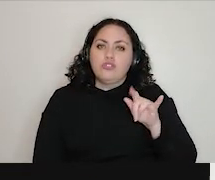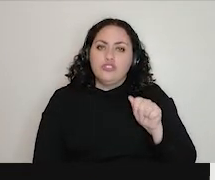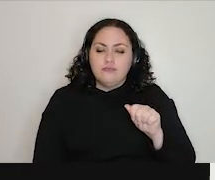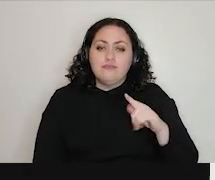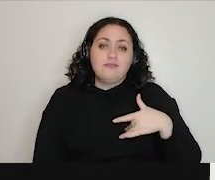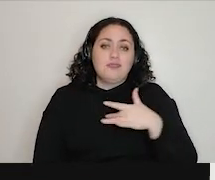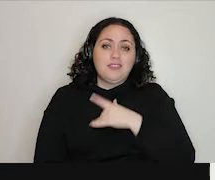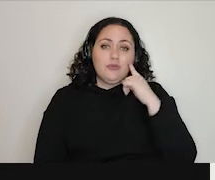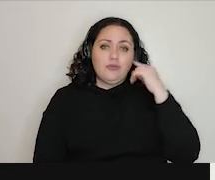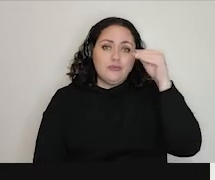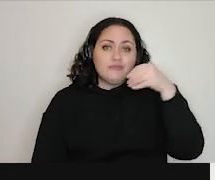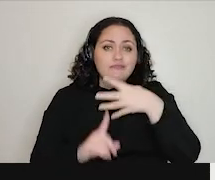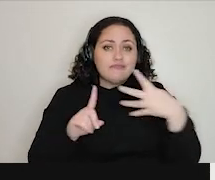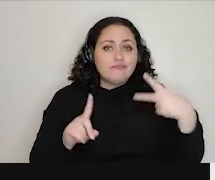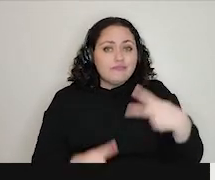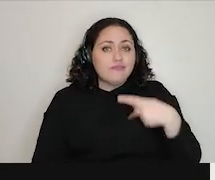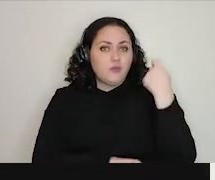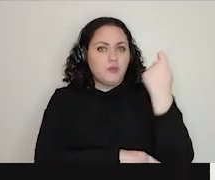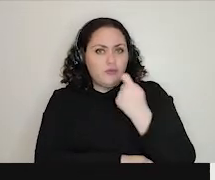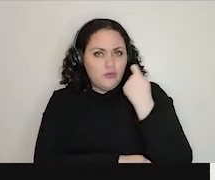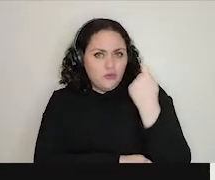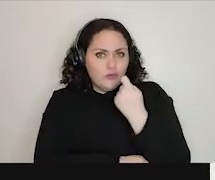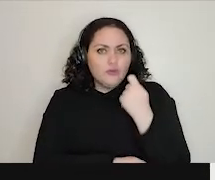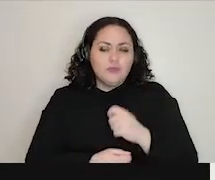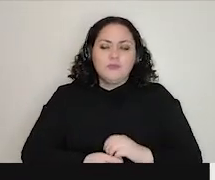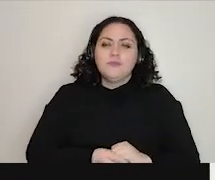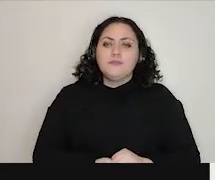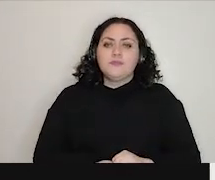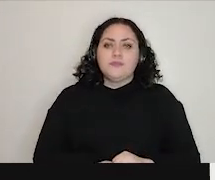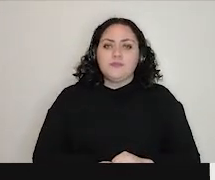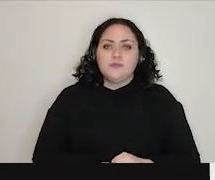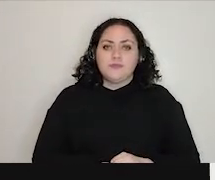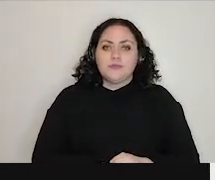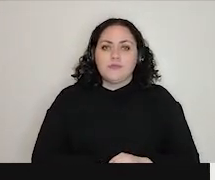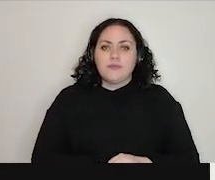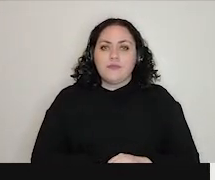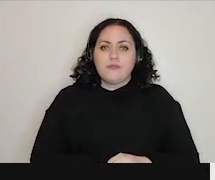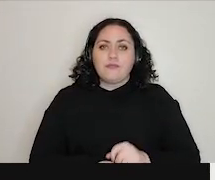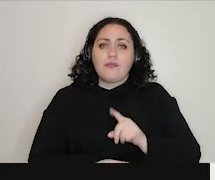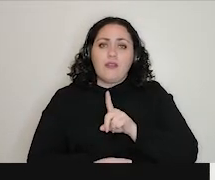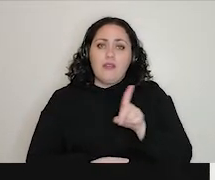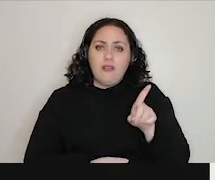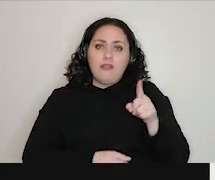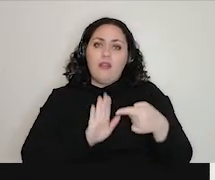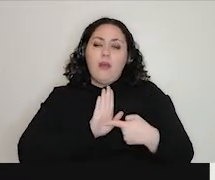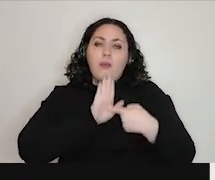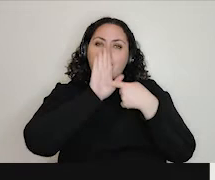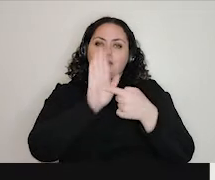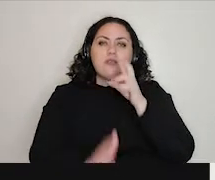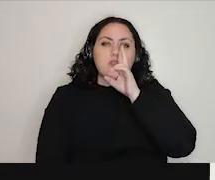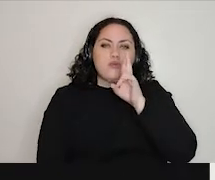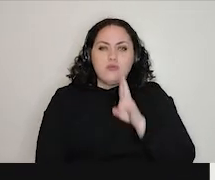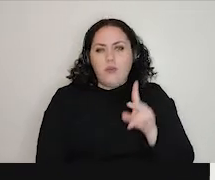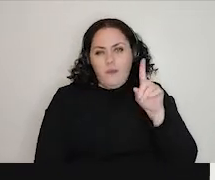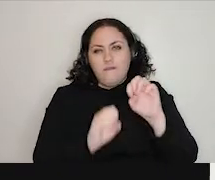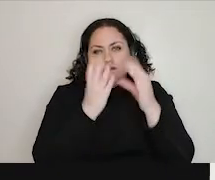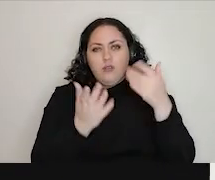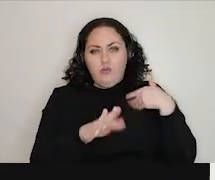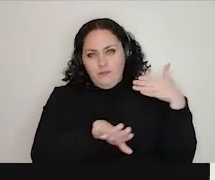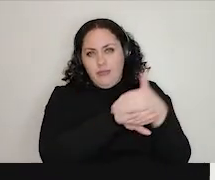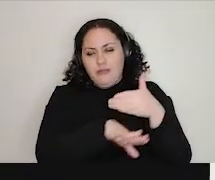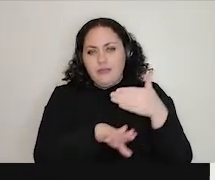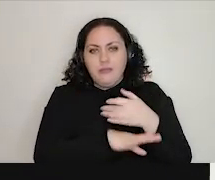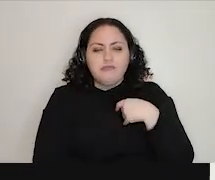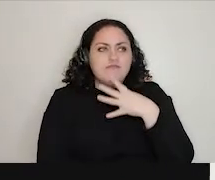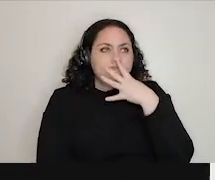população LGBTQIA+, aqui no Rio Grande do Sul. Então, quando ele apresentou os resultados, né, num evento que eu fui